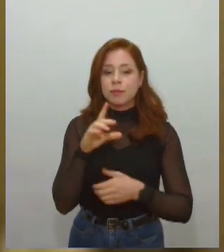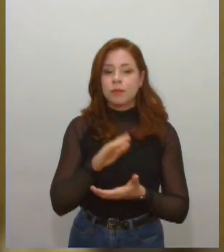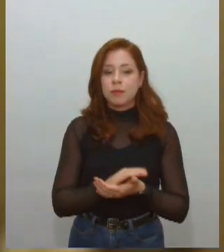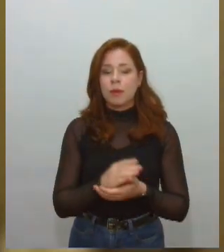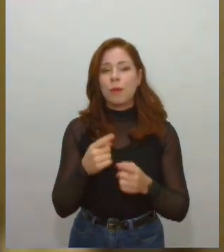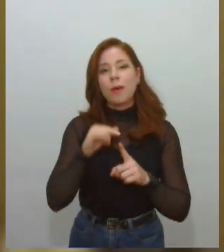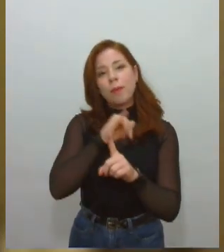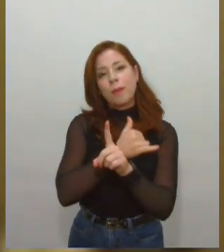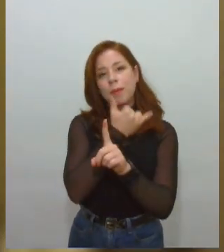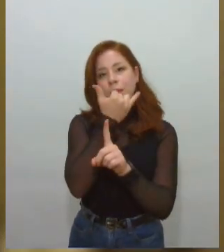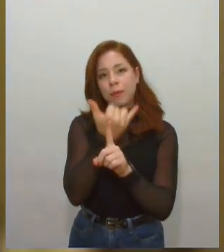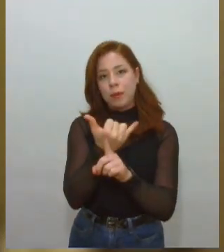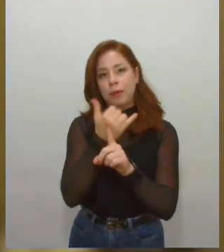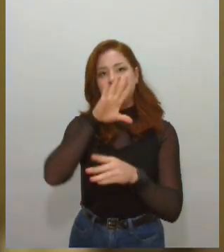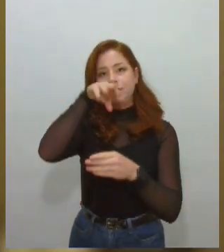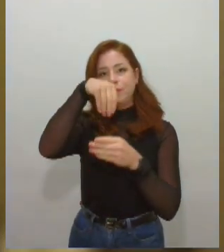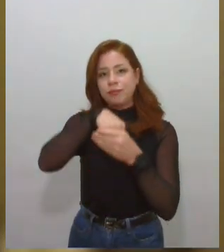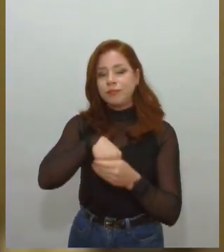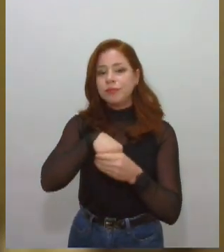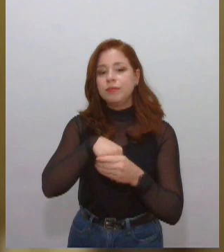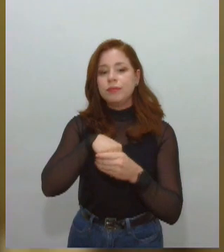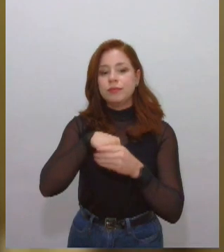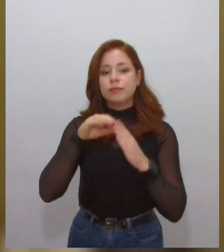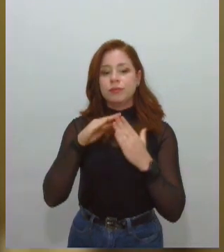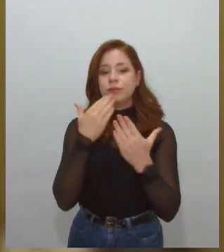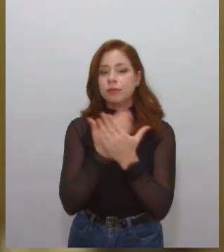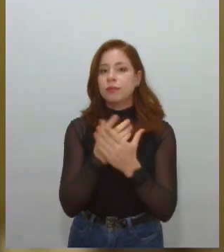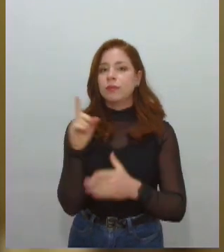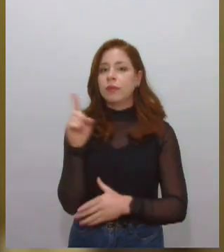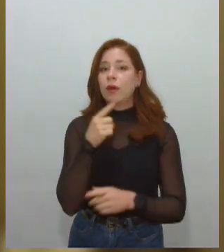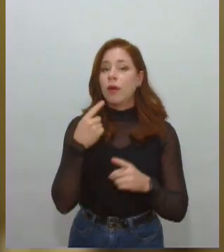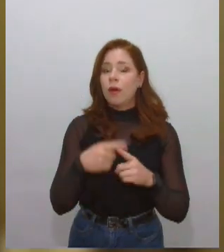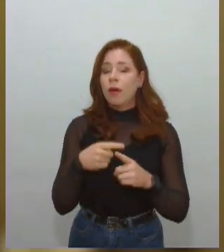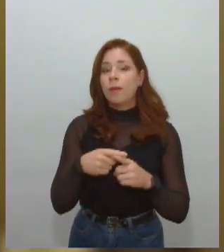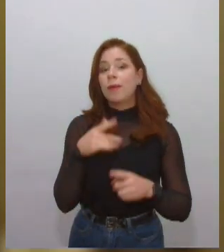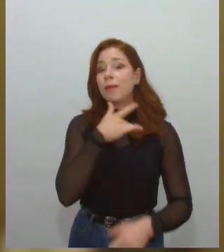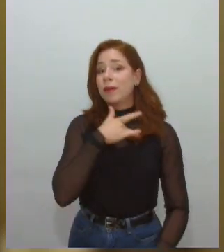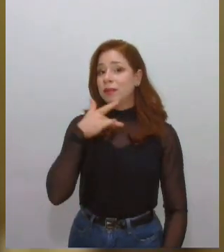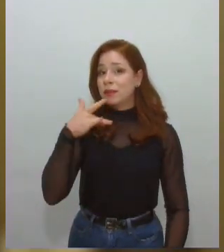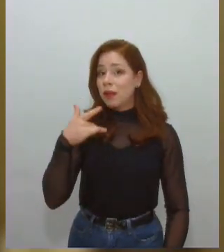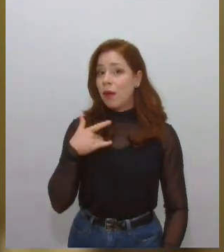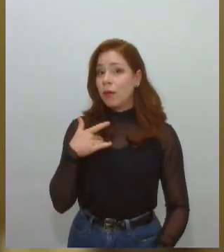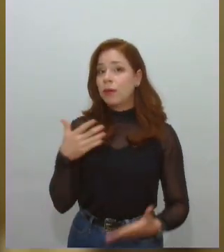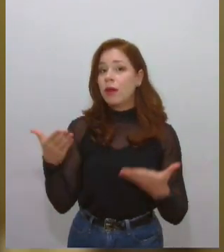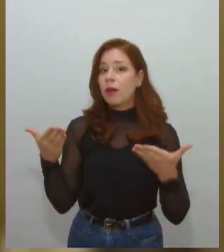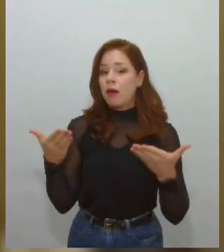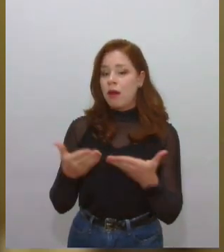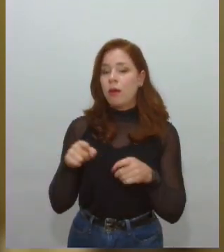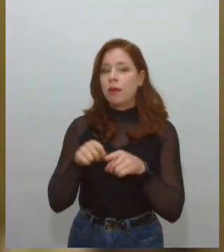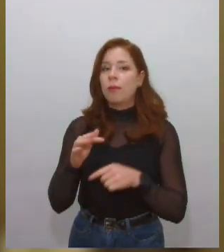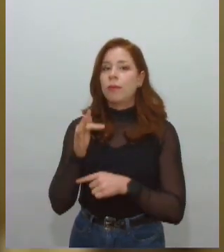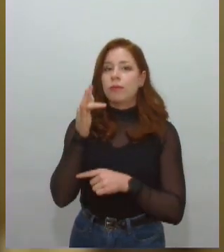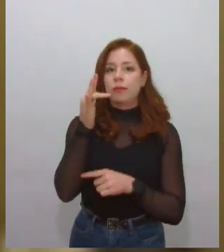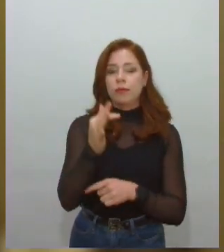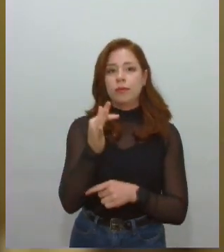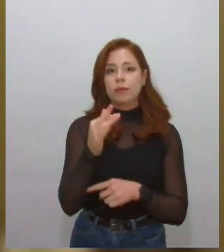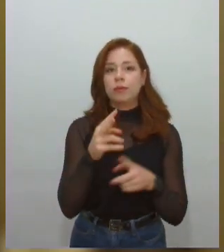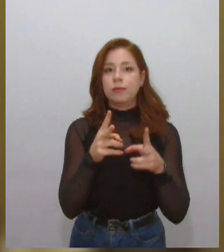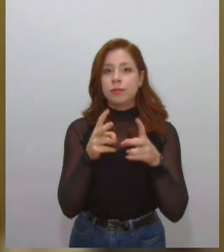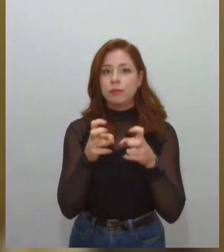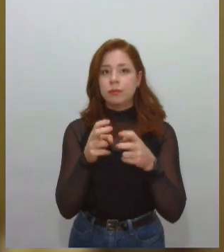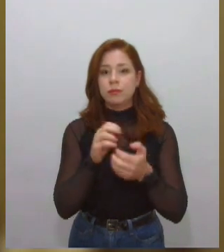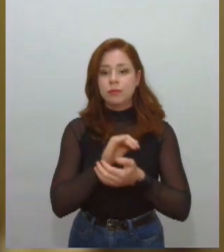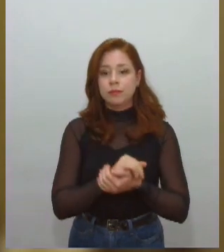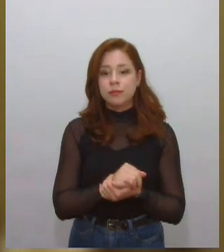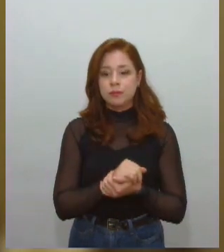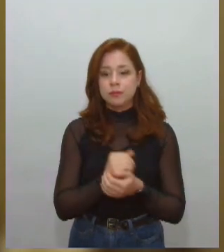na escola. É pelas complicações a curto e longo prazo que a gente vê aliada à obesidade